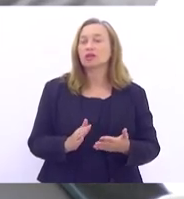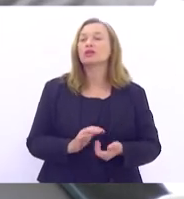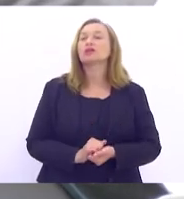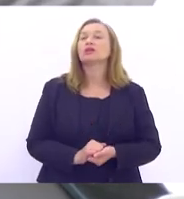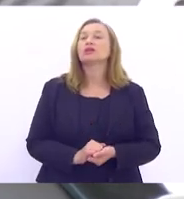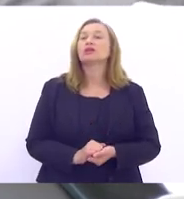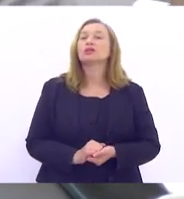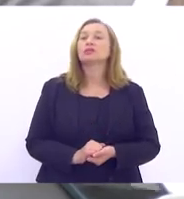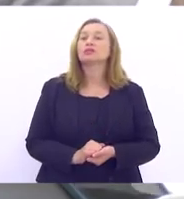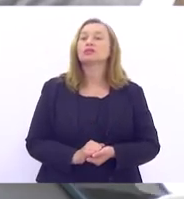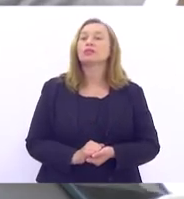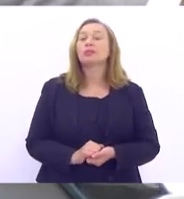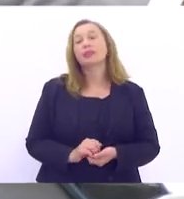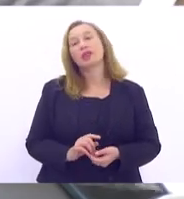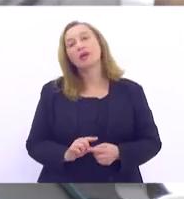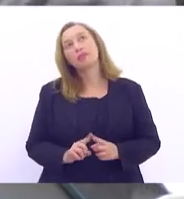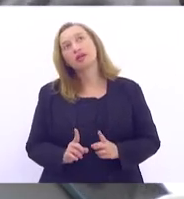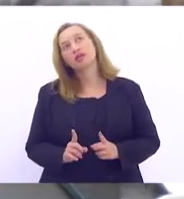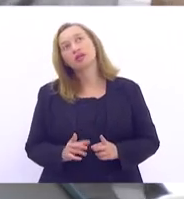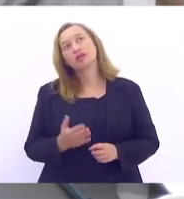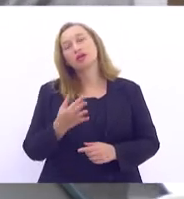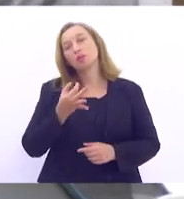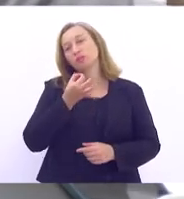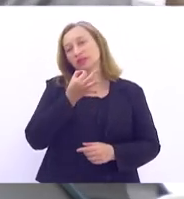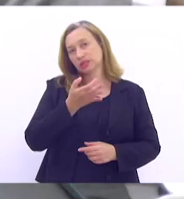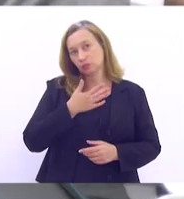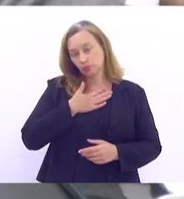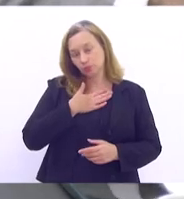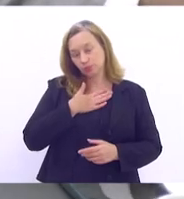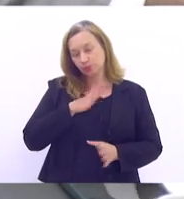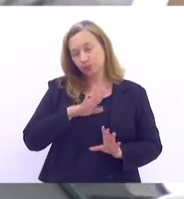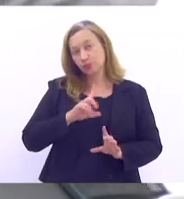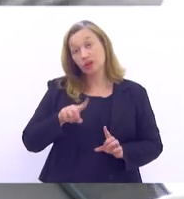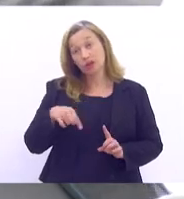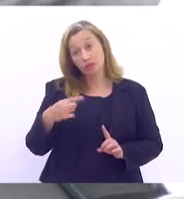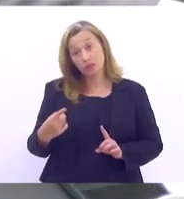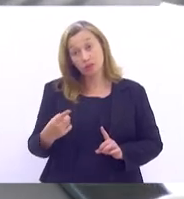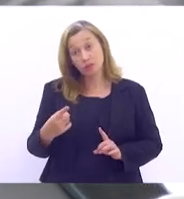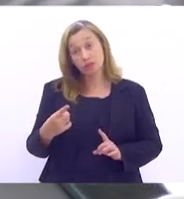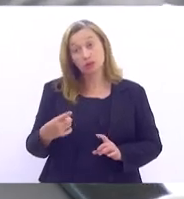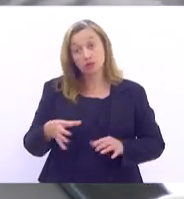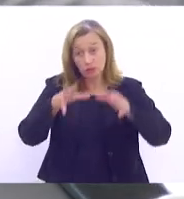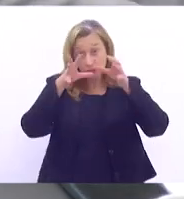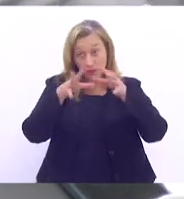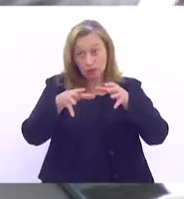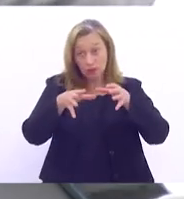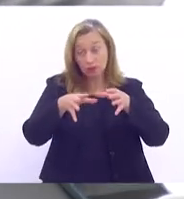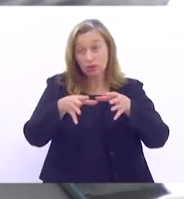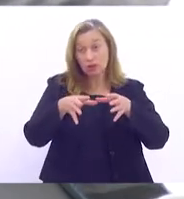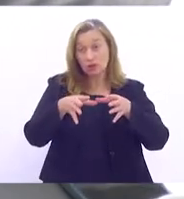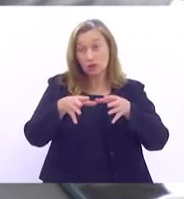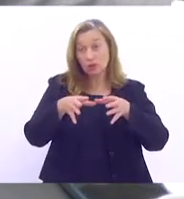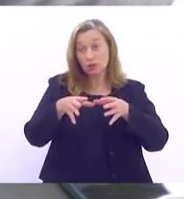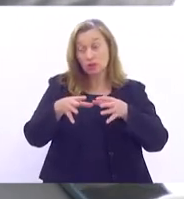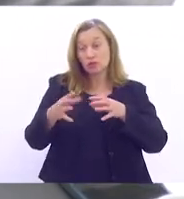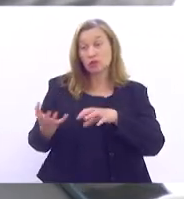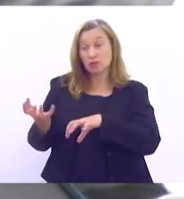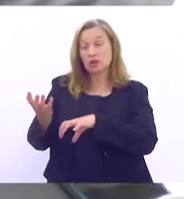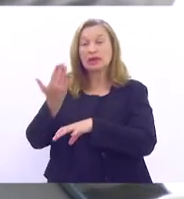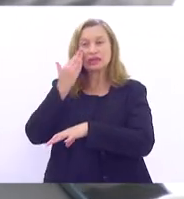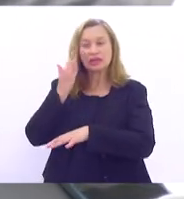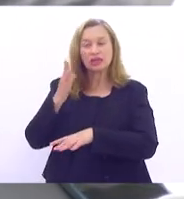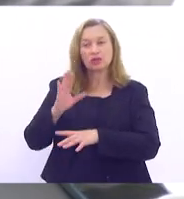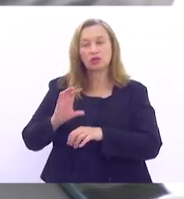originário. Mas eu aqui a sugestão, né, mas depois o Supremo também mudou sua posição, e hoje ele entende como